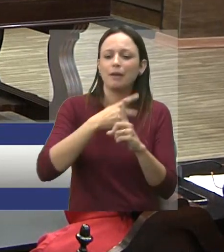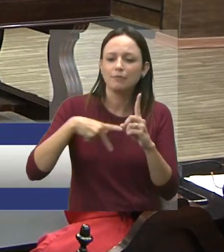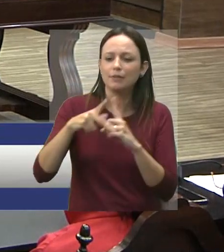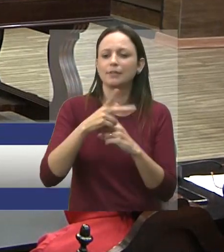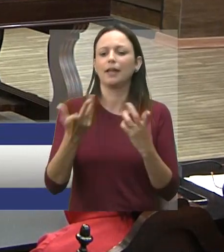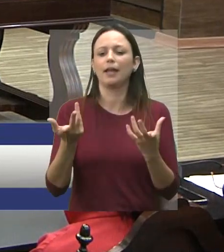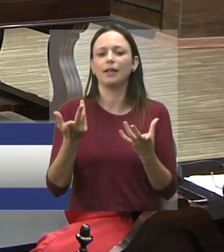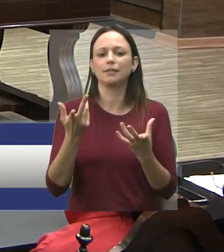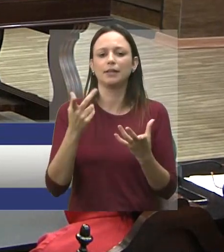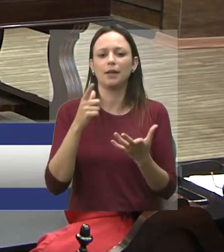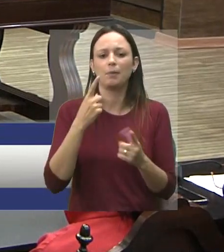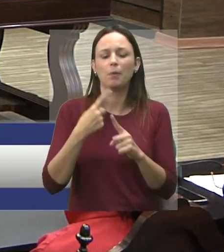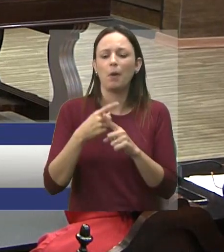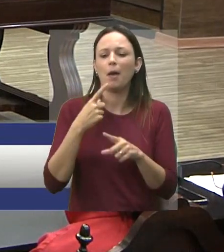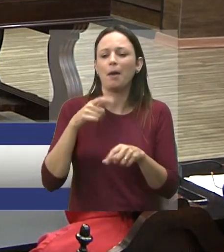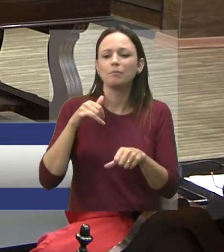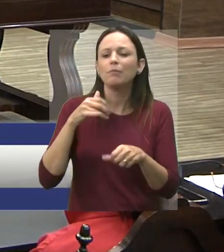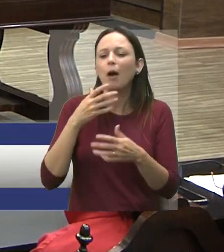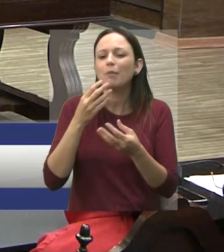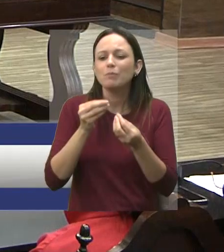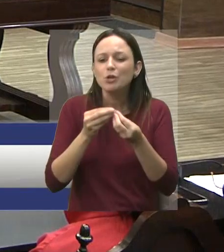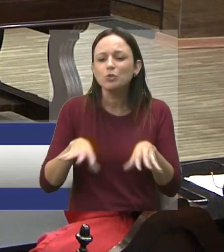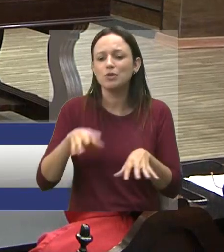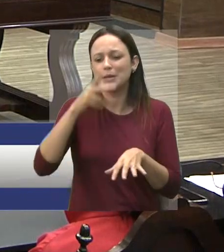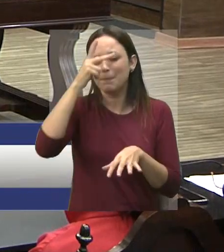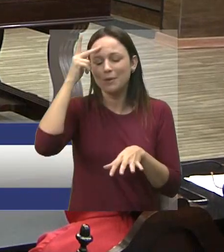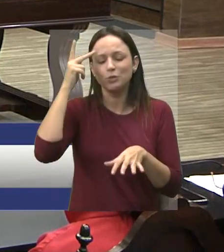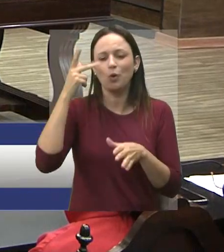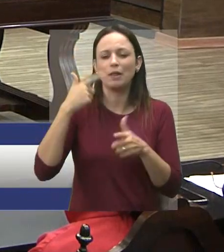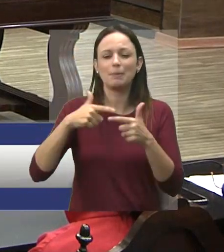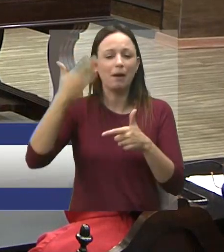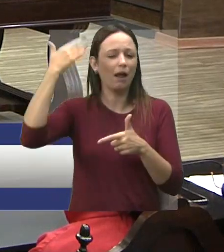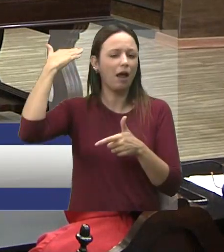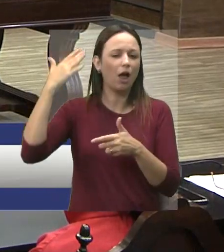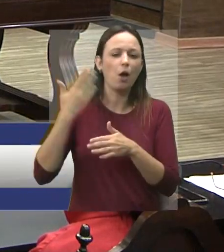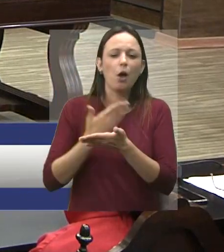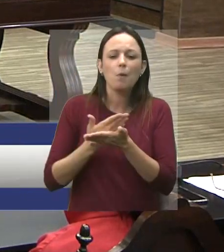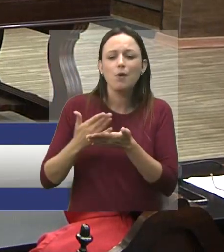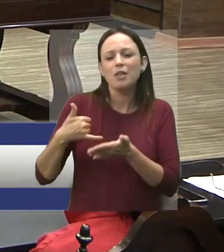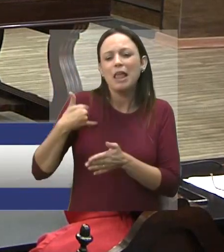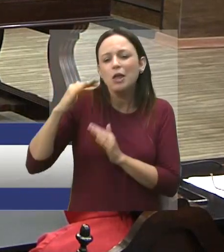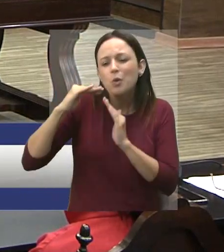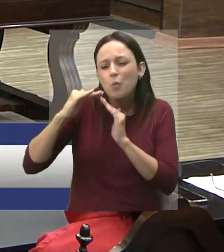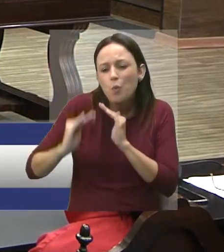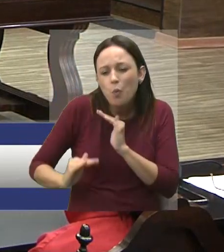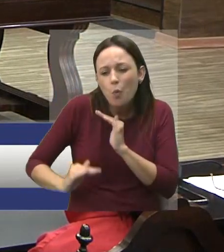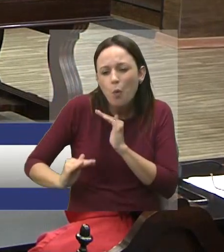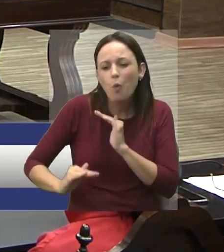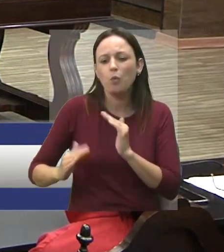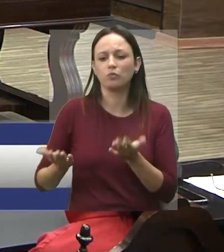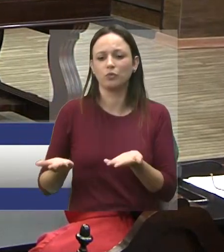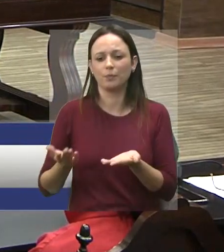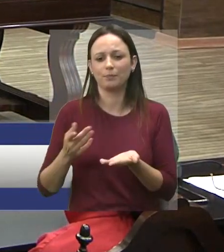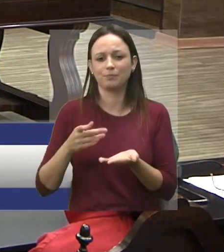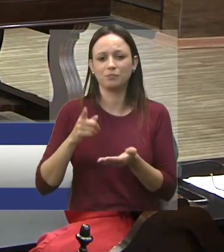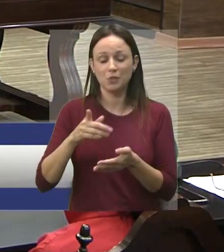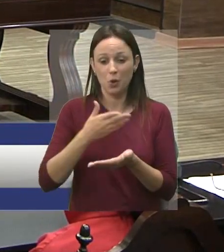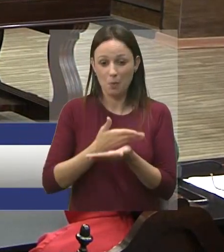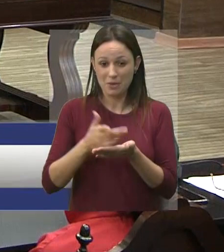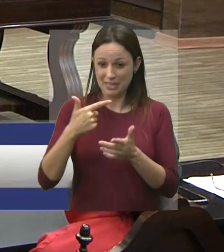penaliza muito quem começou a trabalhar mais cedo. O grande problema do fator previdenciário é que quanto mais cedo você